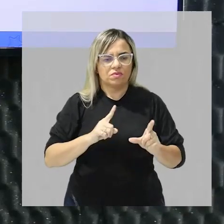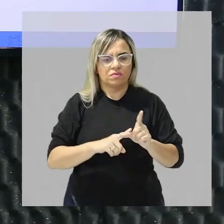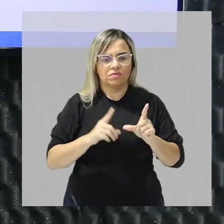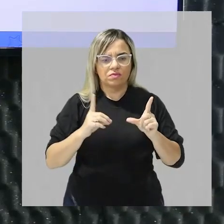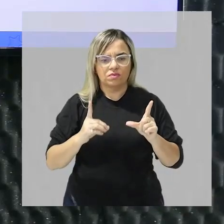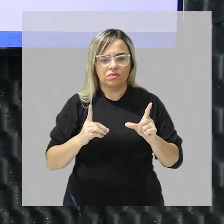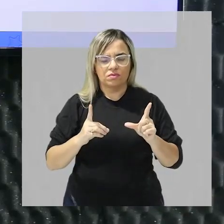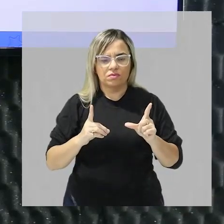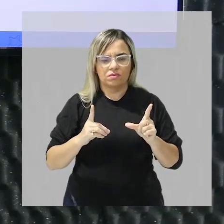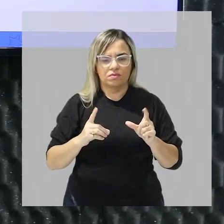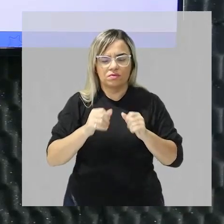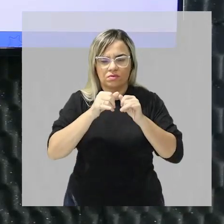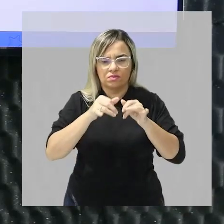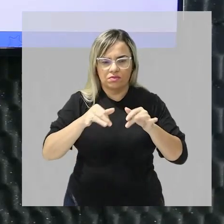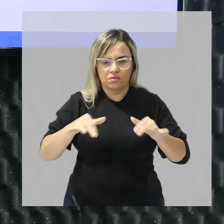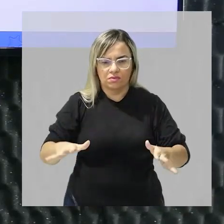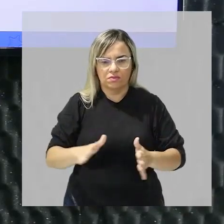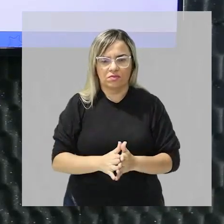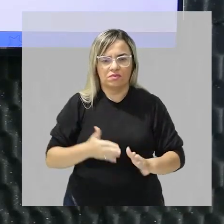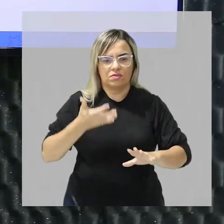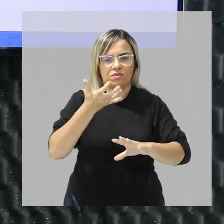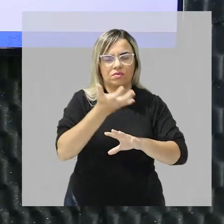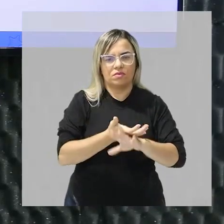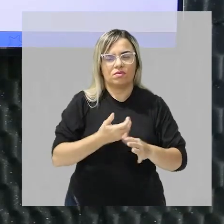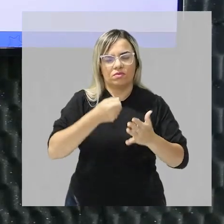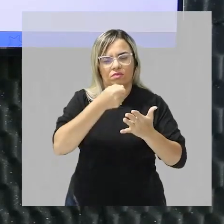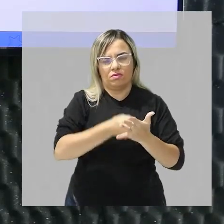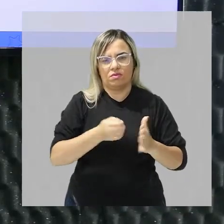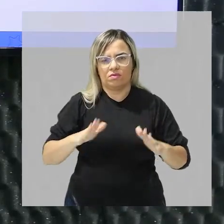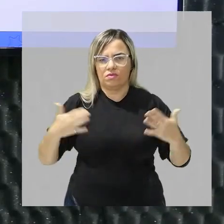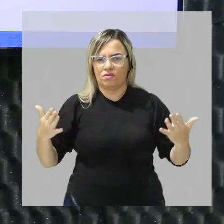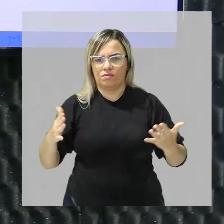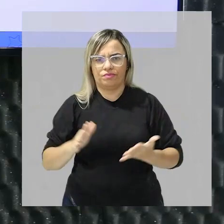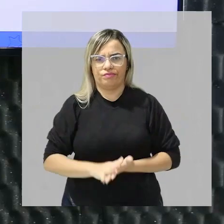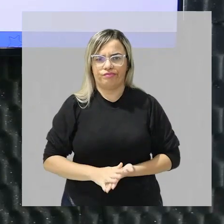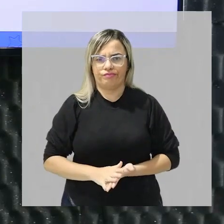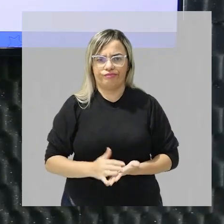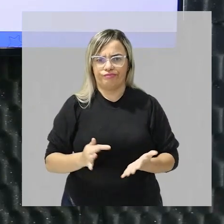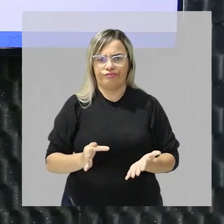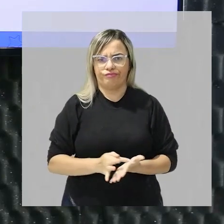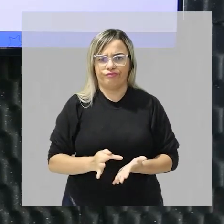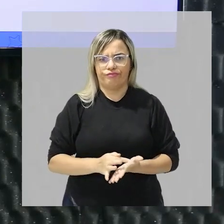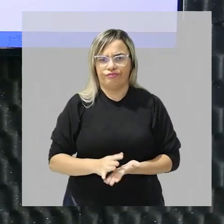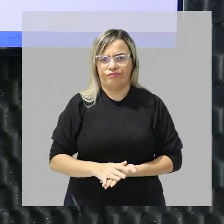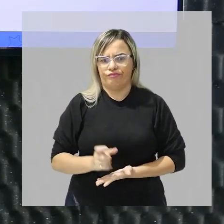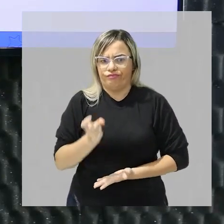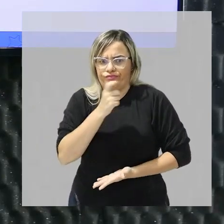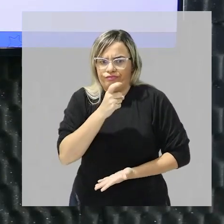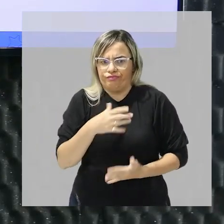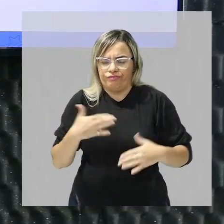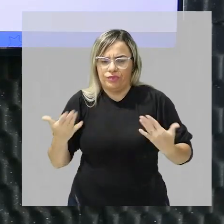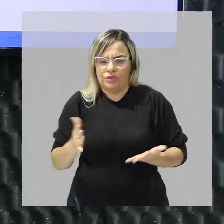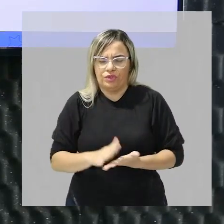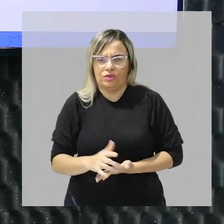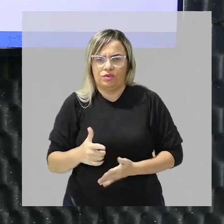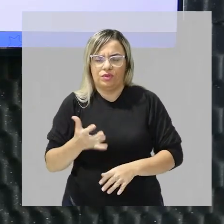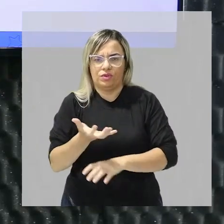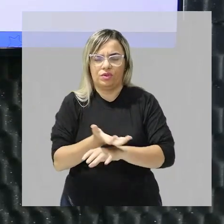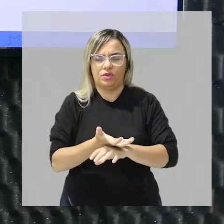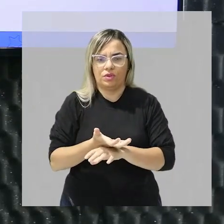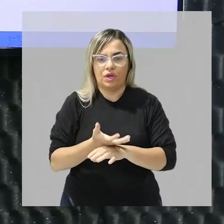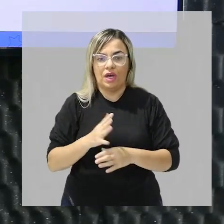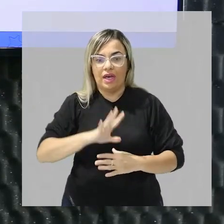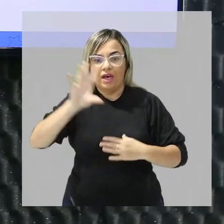Letra D, ampliação das disciplinas obrigatórias. Falso, porque não teve mais disciplina obrigatória, o que teve foi a inserção